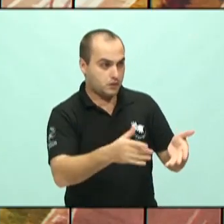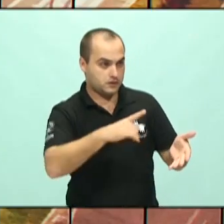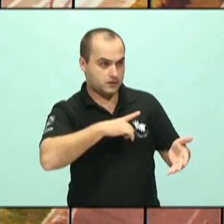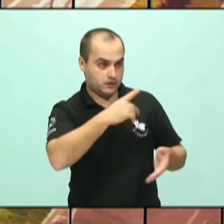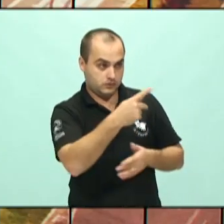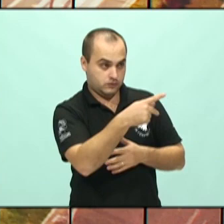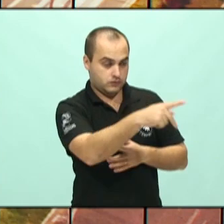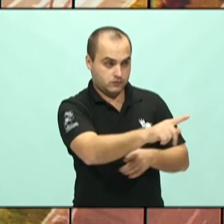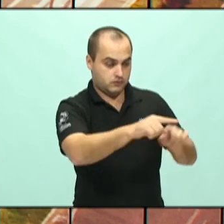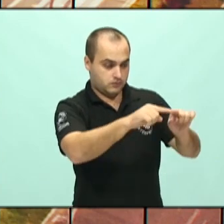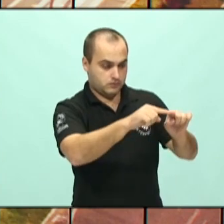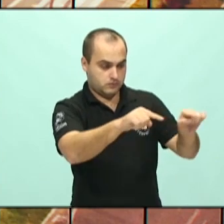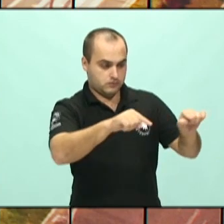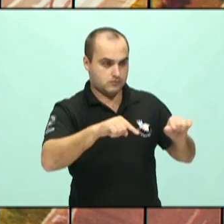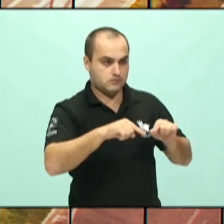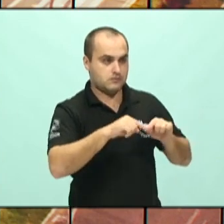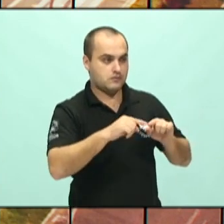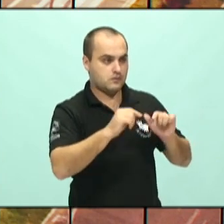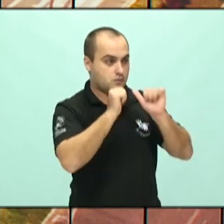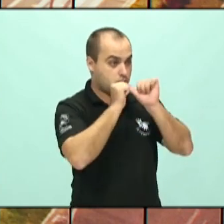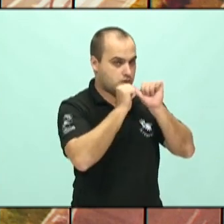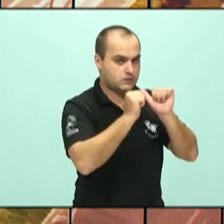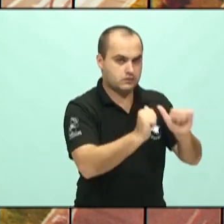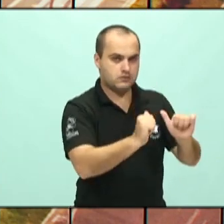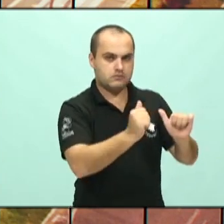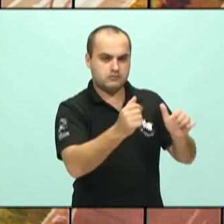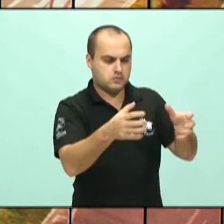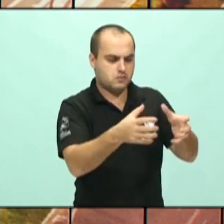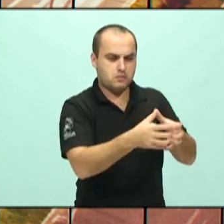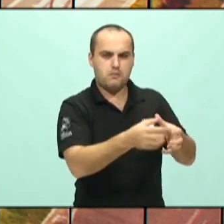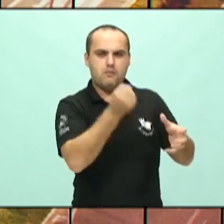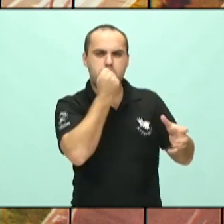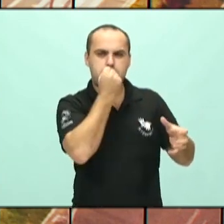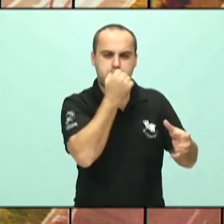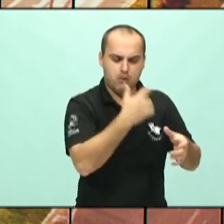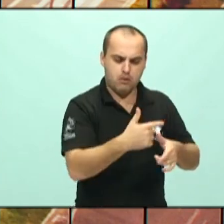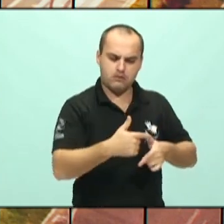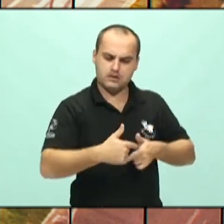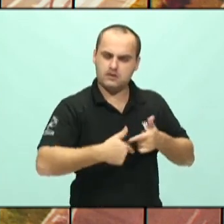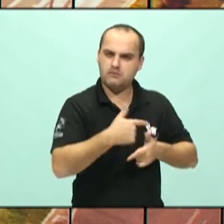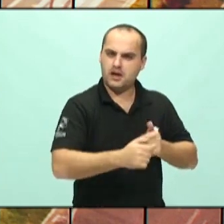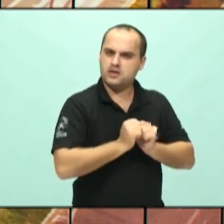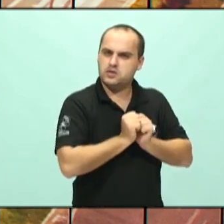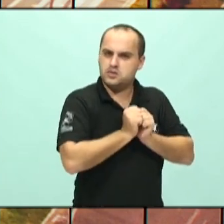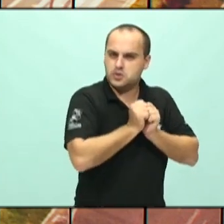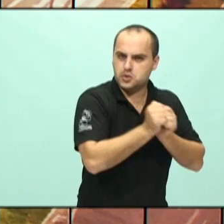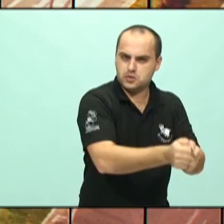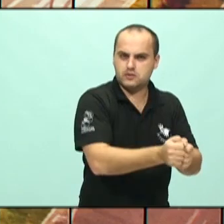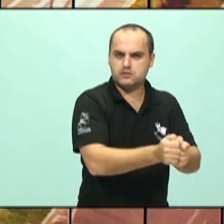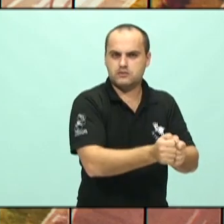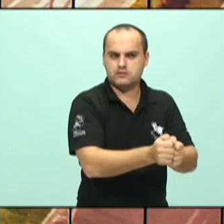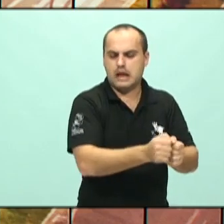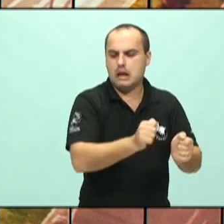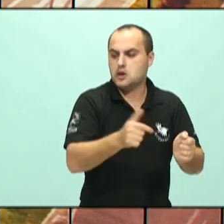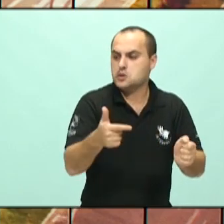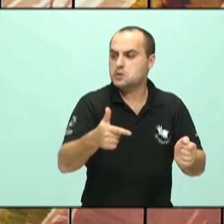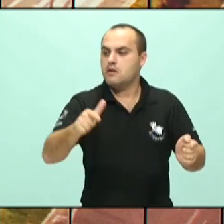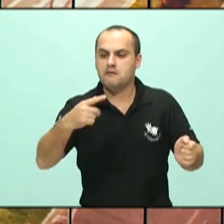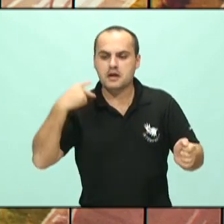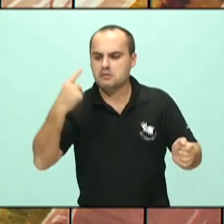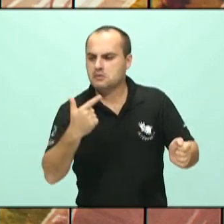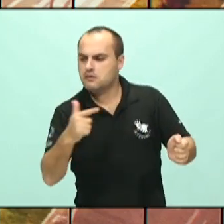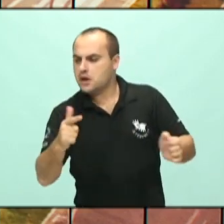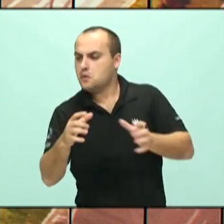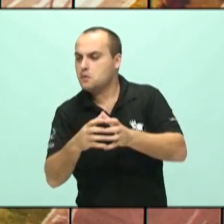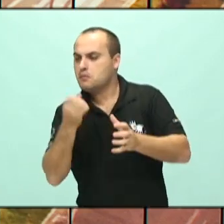equipe extremamente boa, uma equipe que pega junto, eu digo assim, não que Sim. As outras equipes dos outros nobres edis não